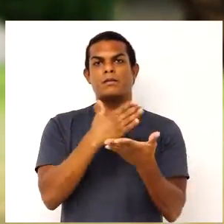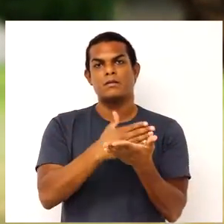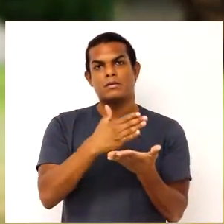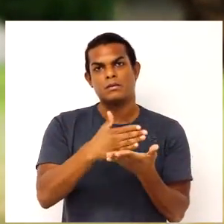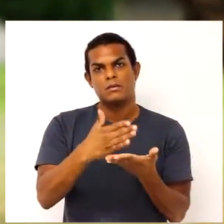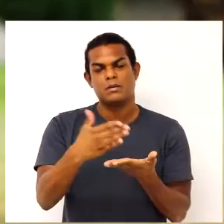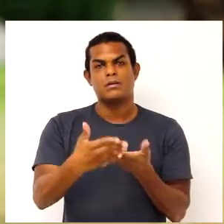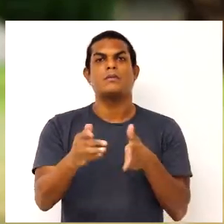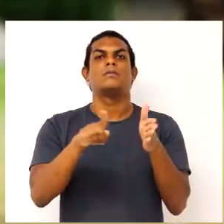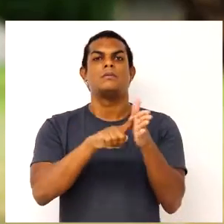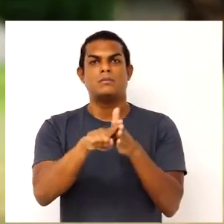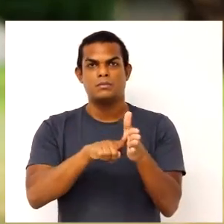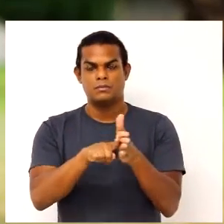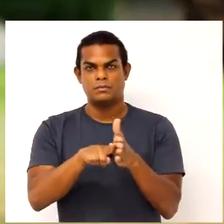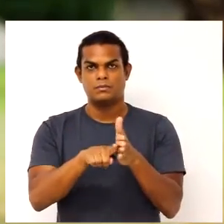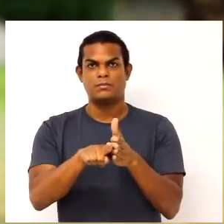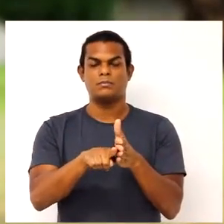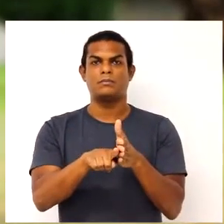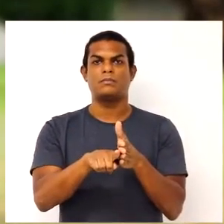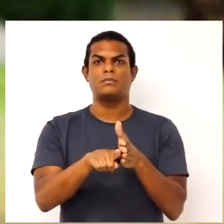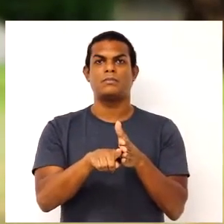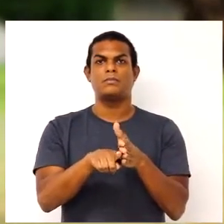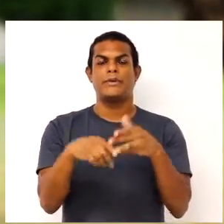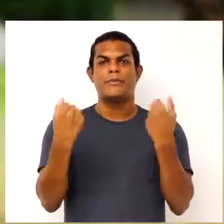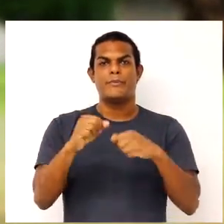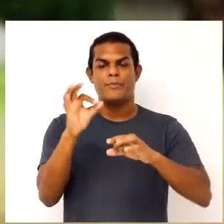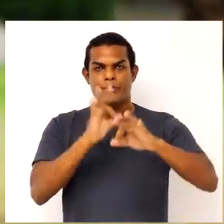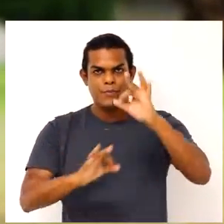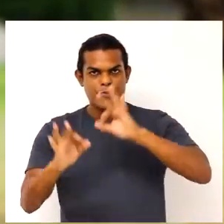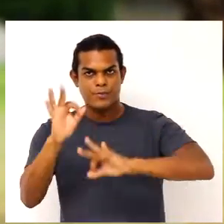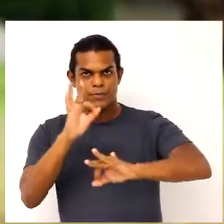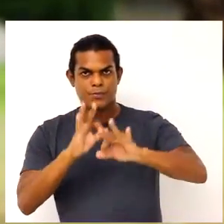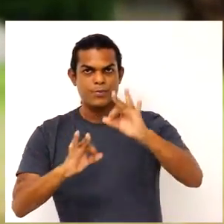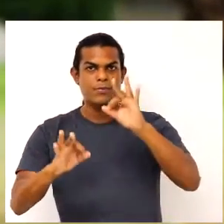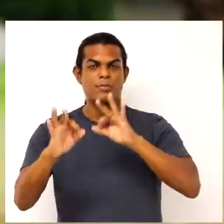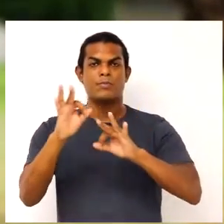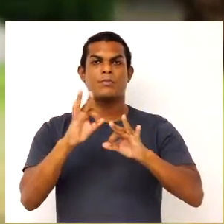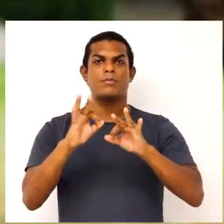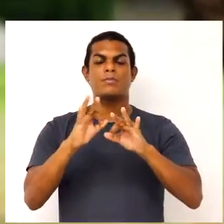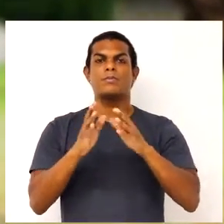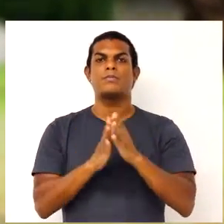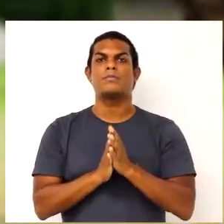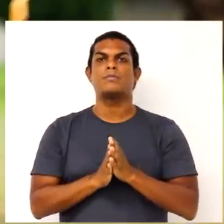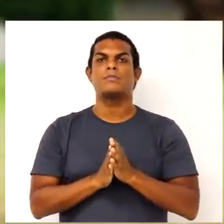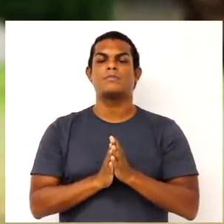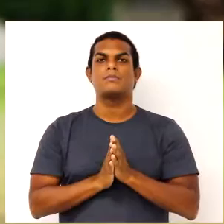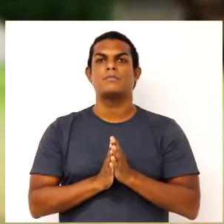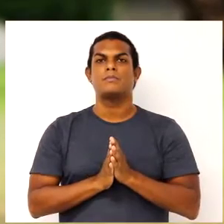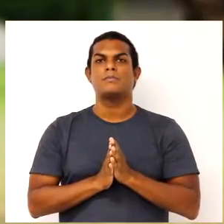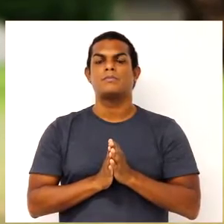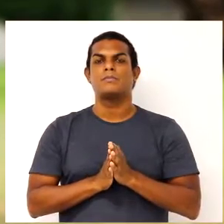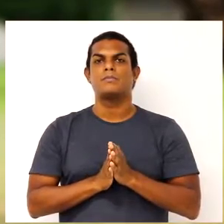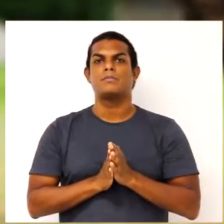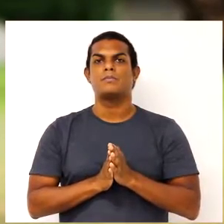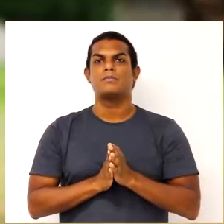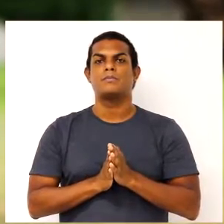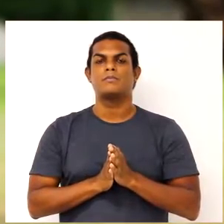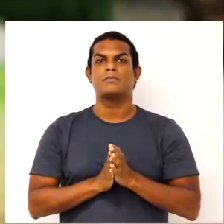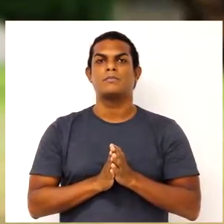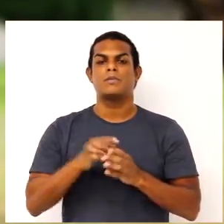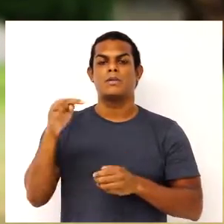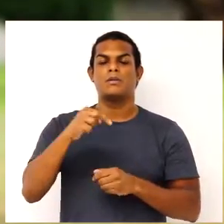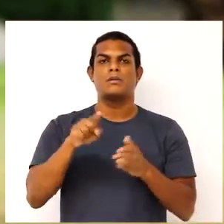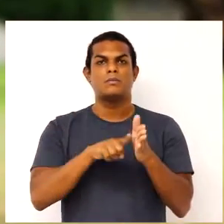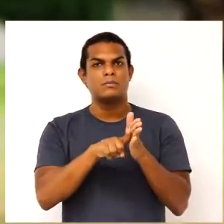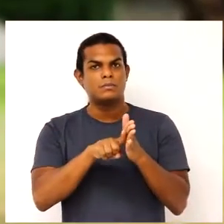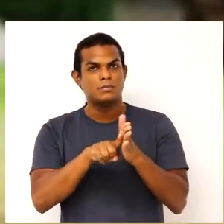uma pesquisa, a necessidade de organizar e formular organizadamente a pesquisa.